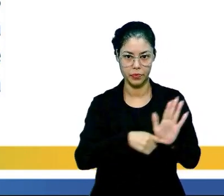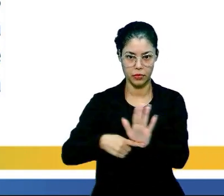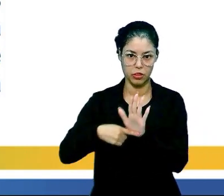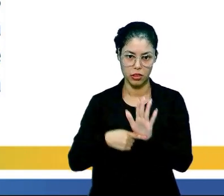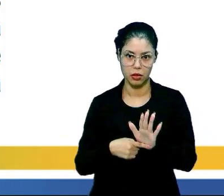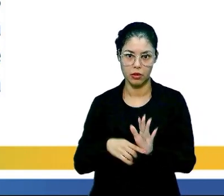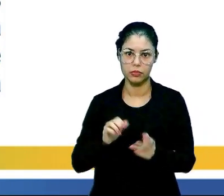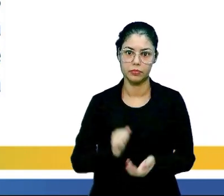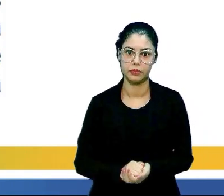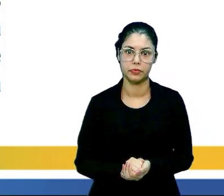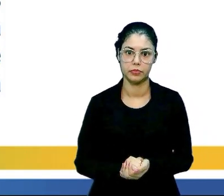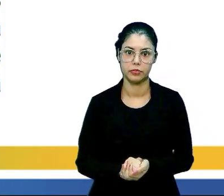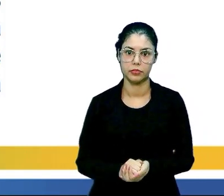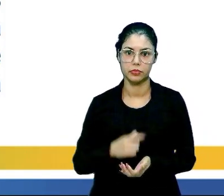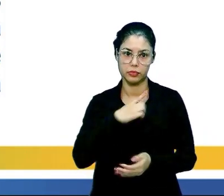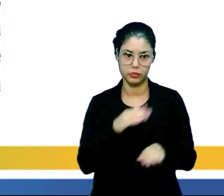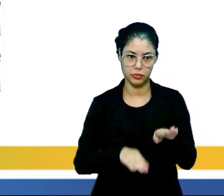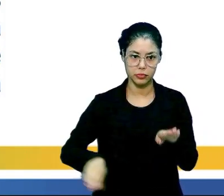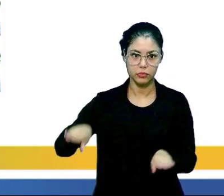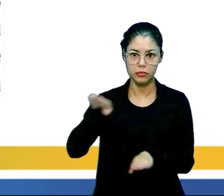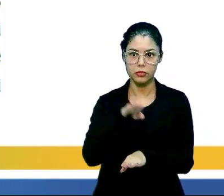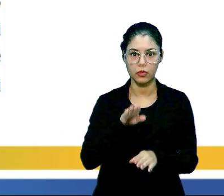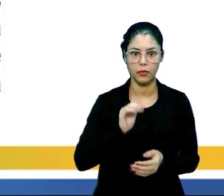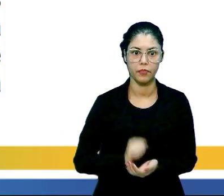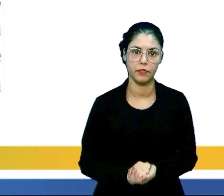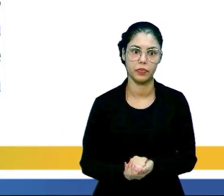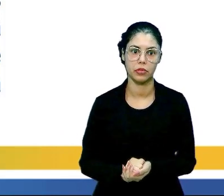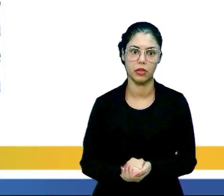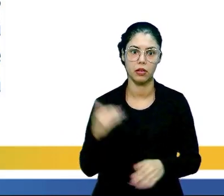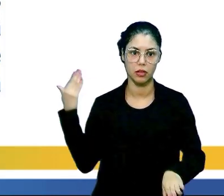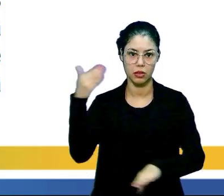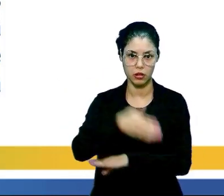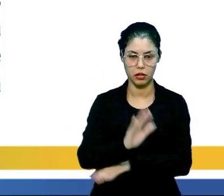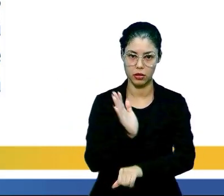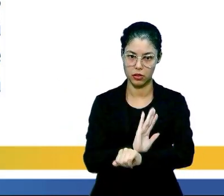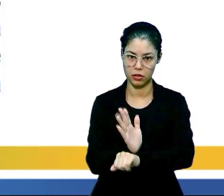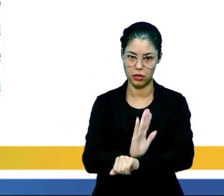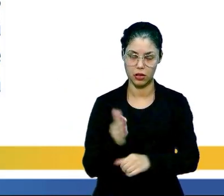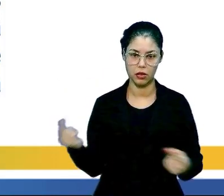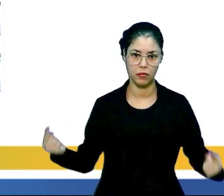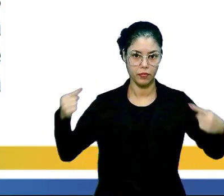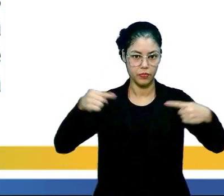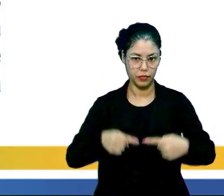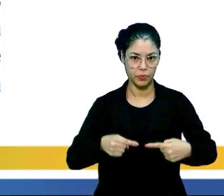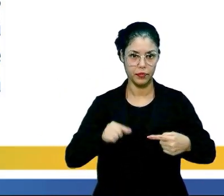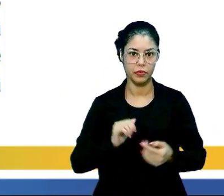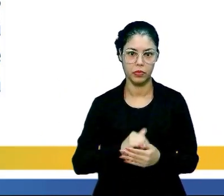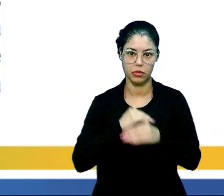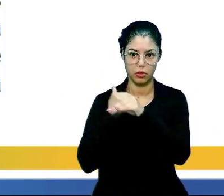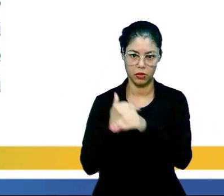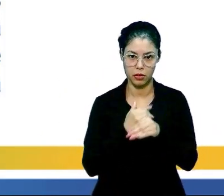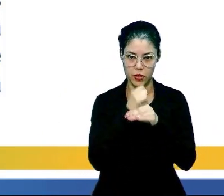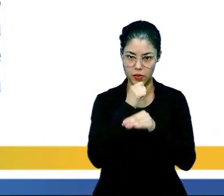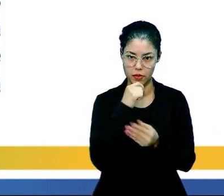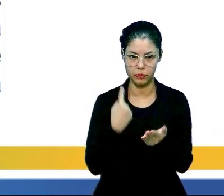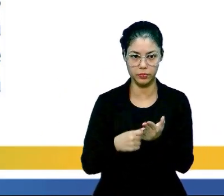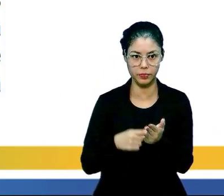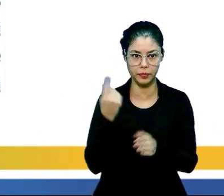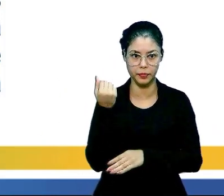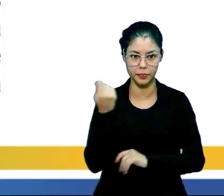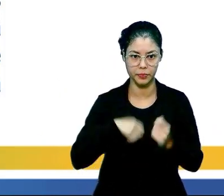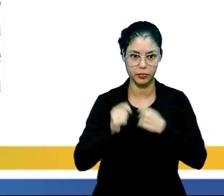social apresentado: os elevados custos para a entrada em cinemas incompatíveis com a